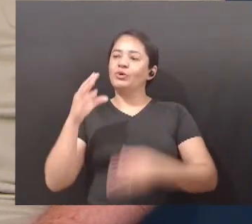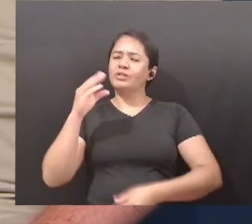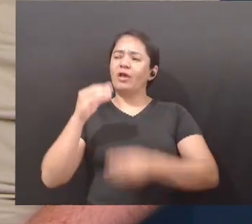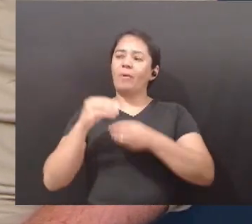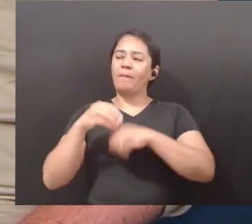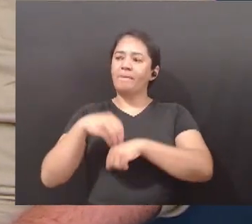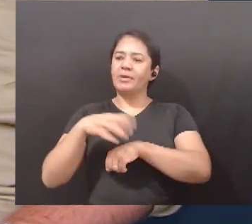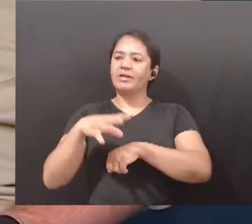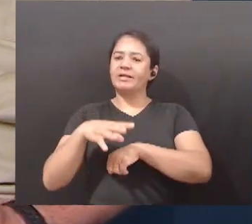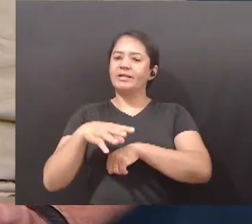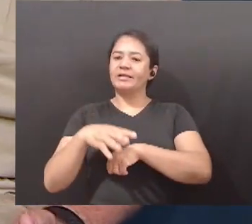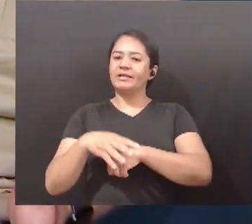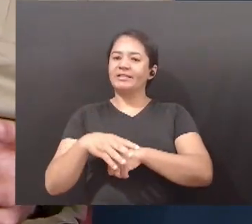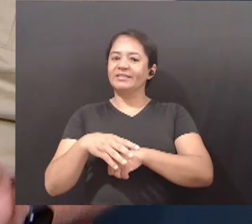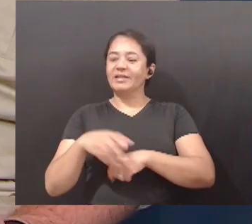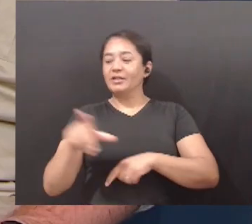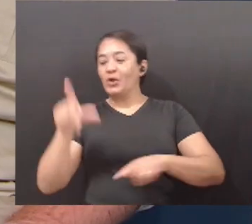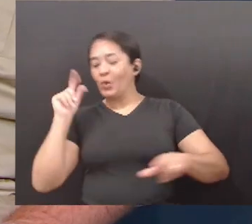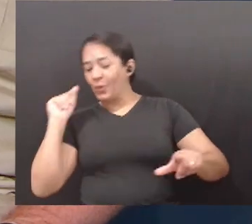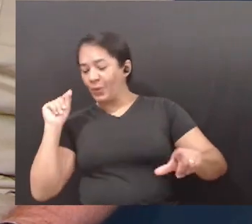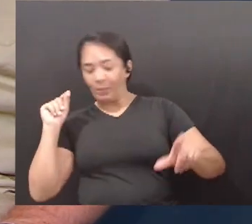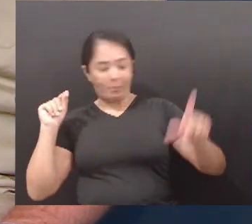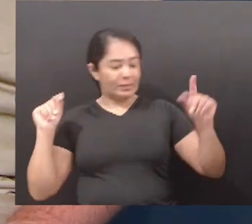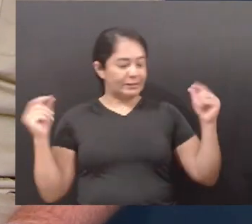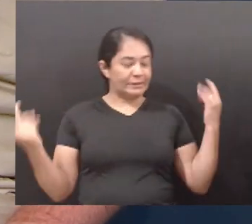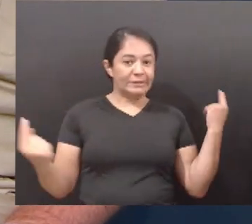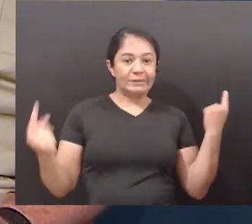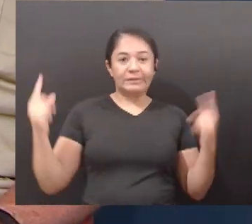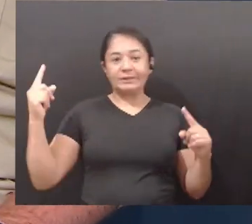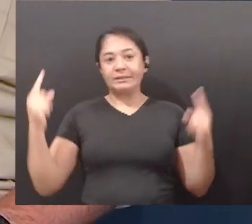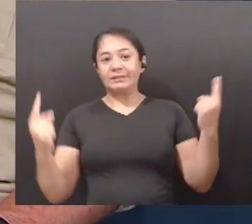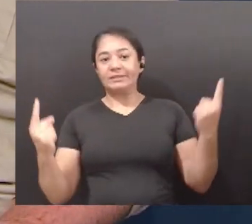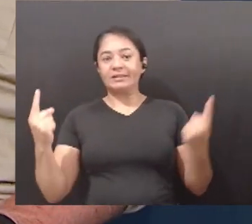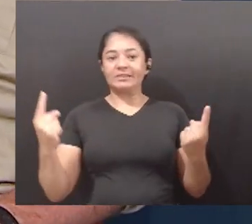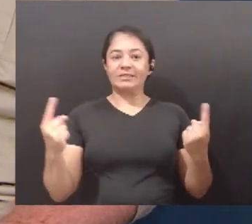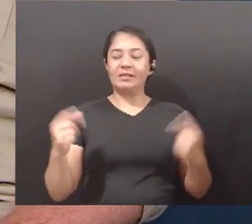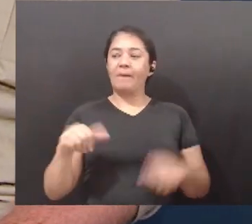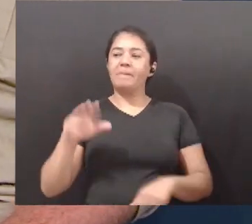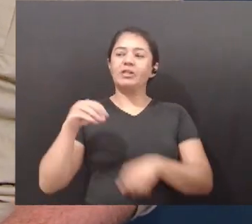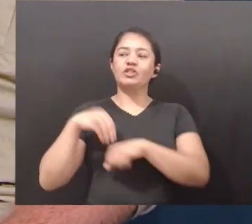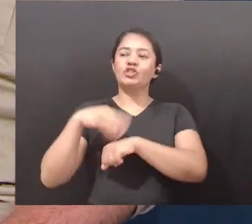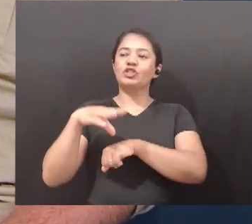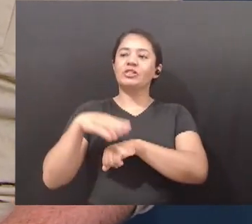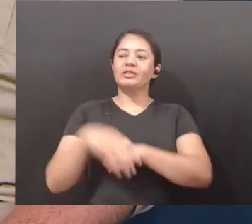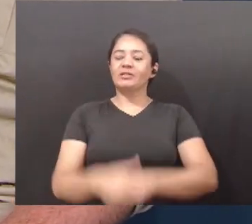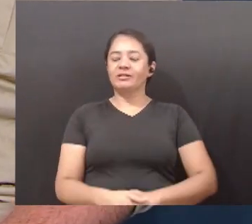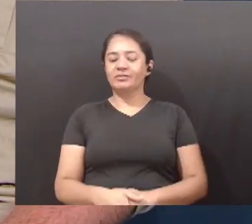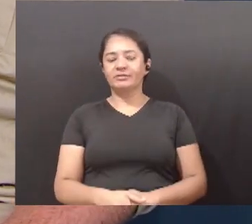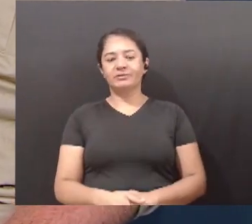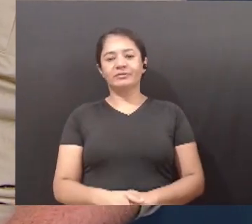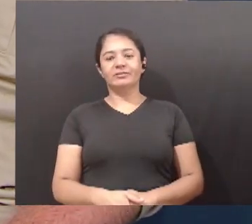essa decisão se é melhor alugar ou comprar um carro, tem mais alguma dica que você queira passar para o pessoal? Bom,